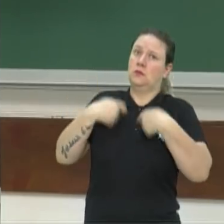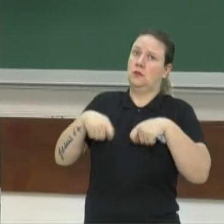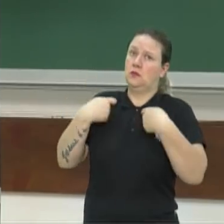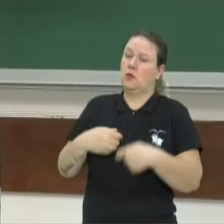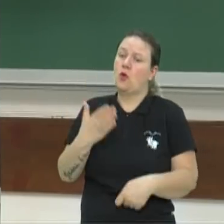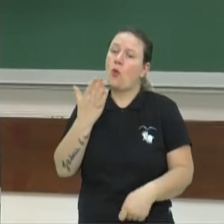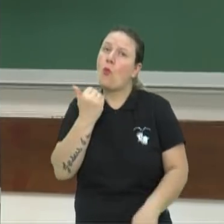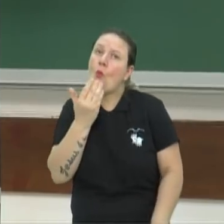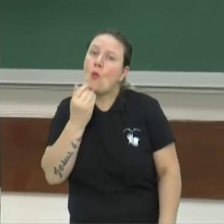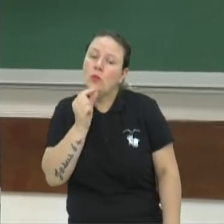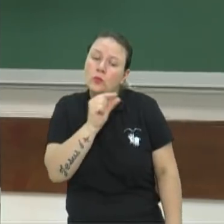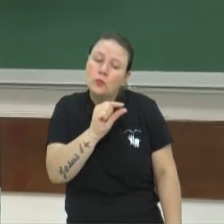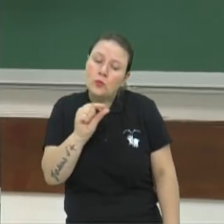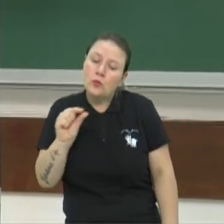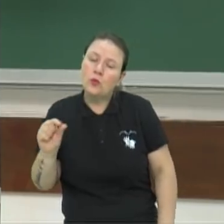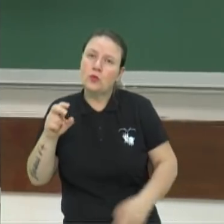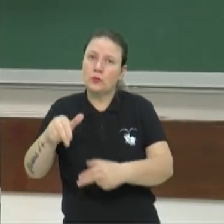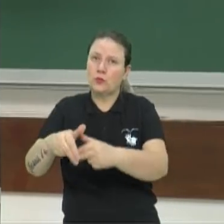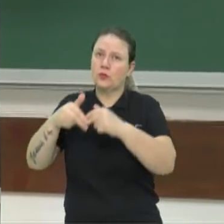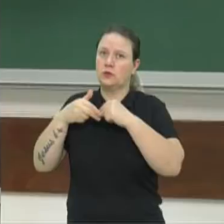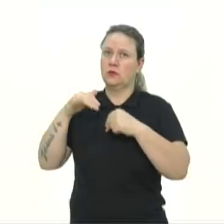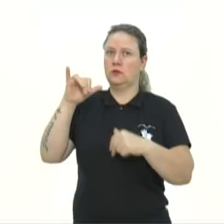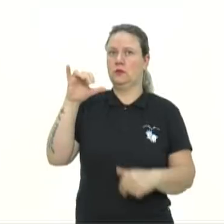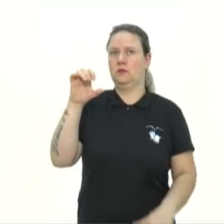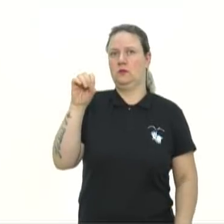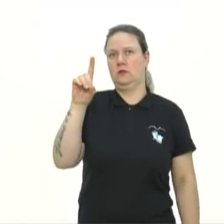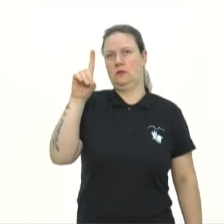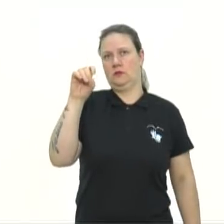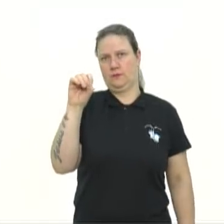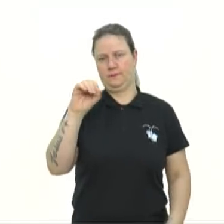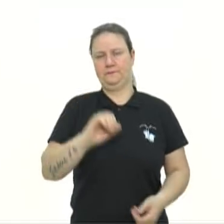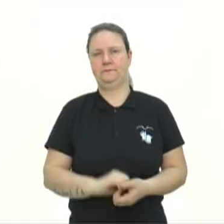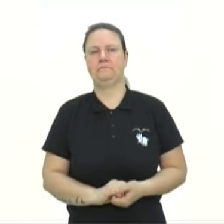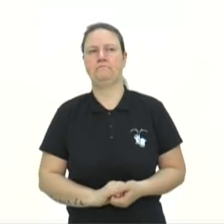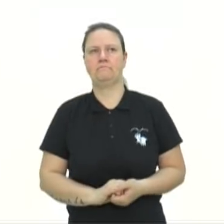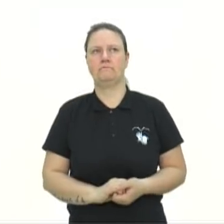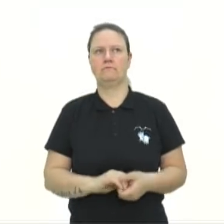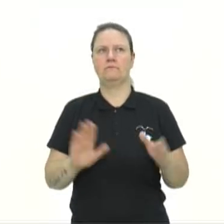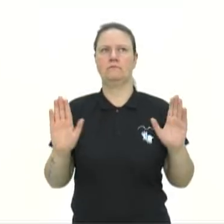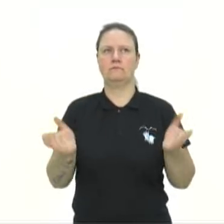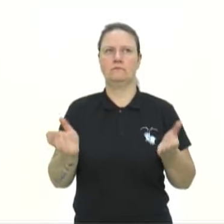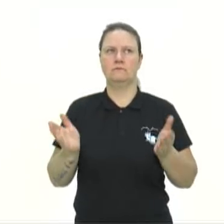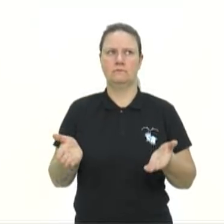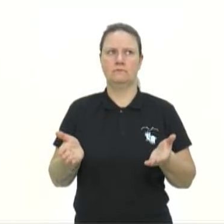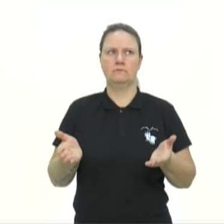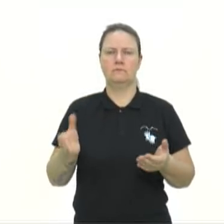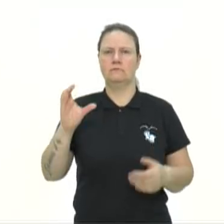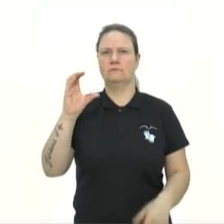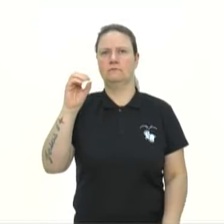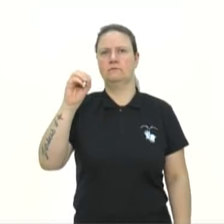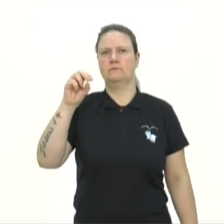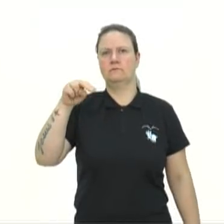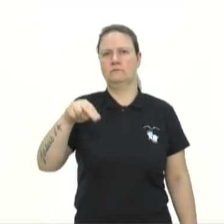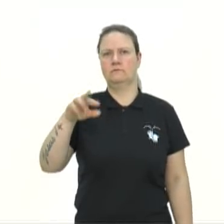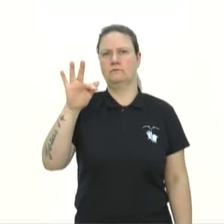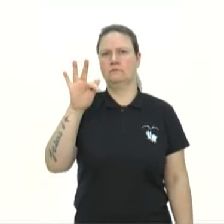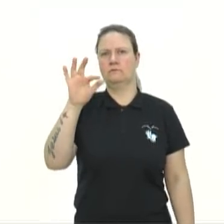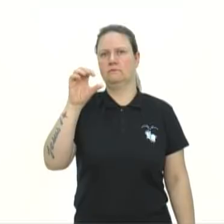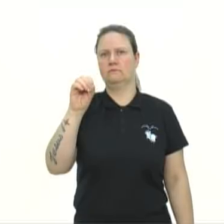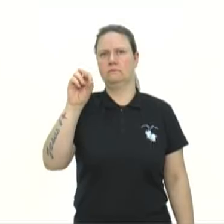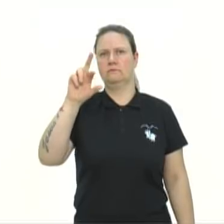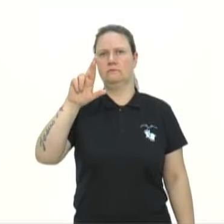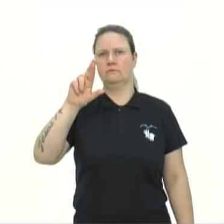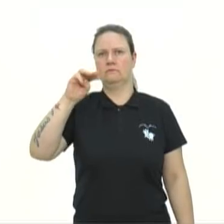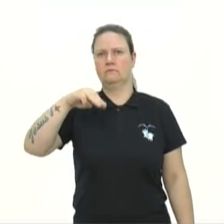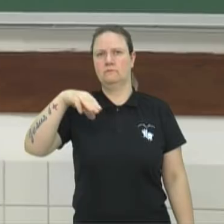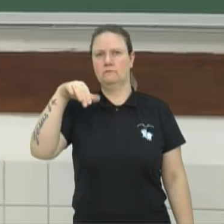ok? Depois nós temos aqui as orações conformativas, que são aquelas